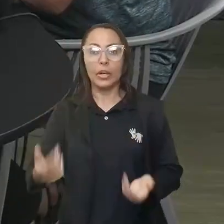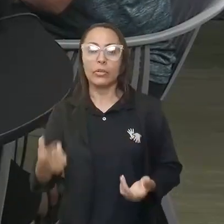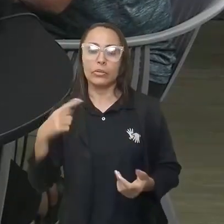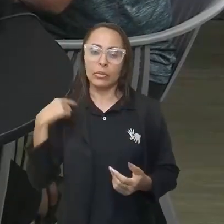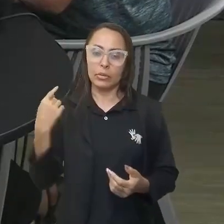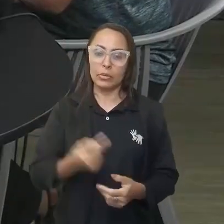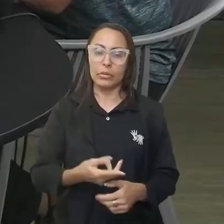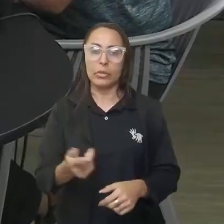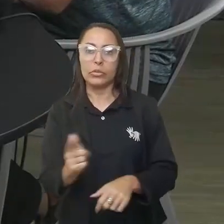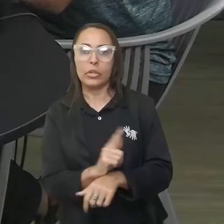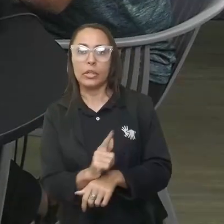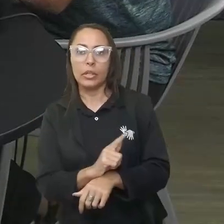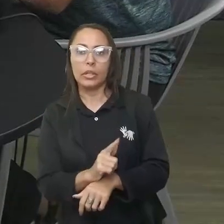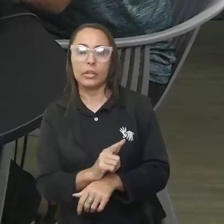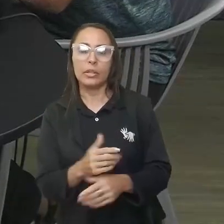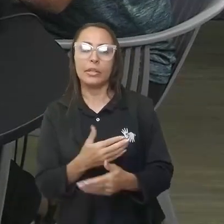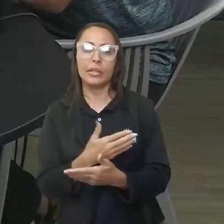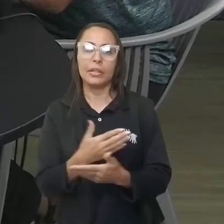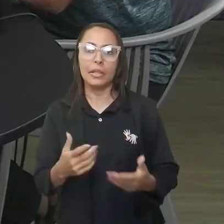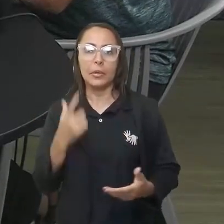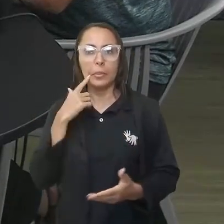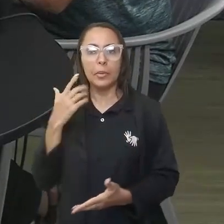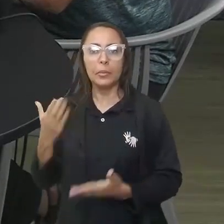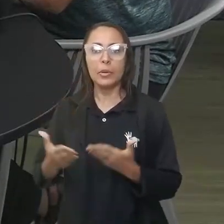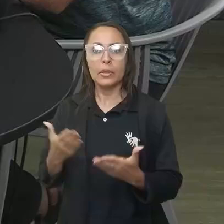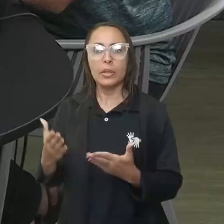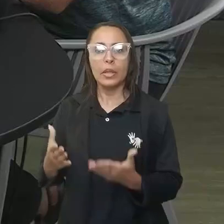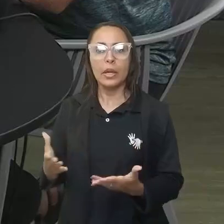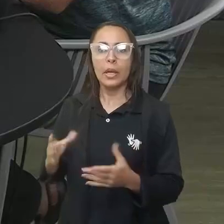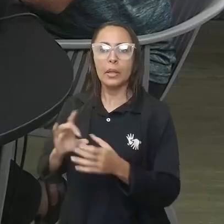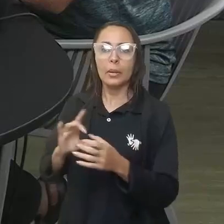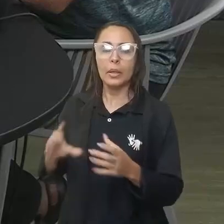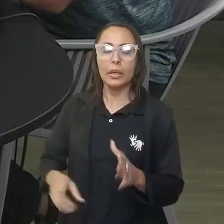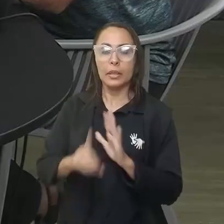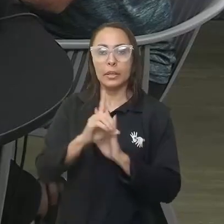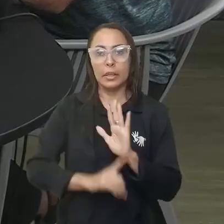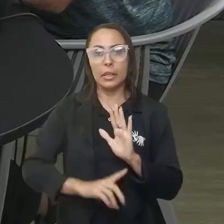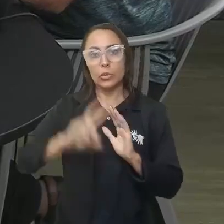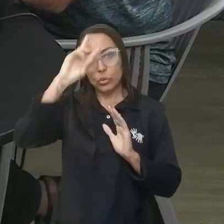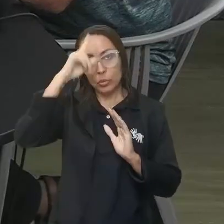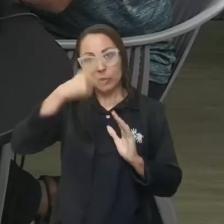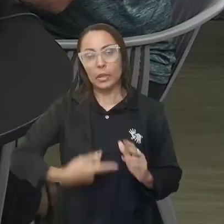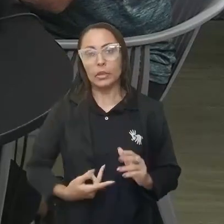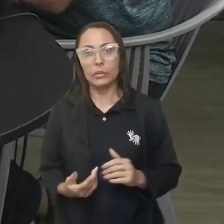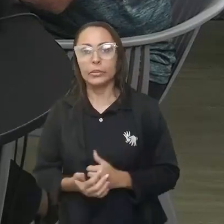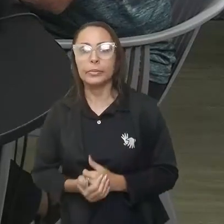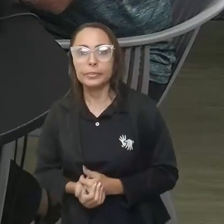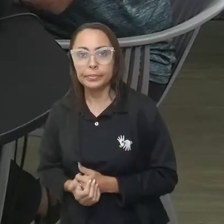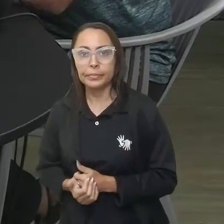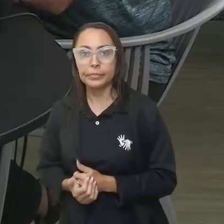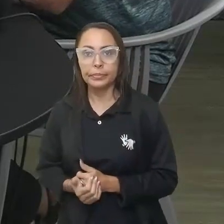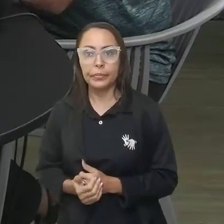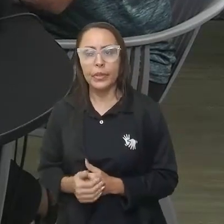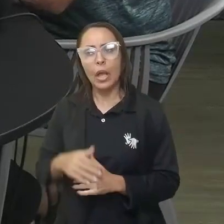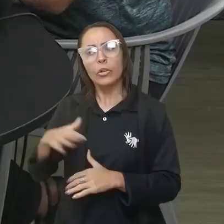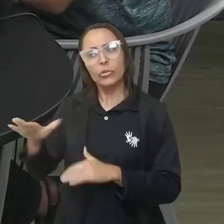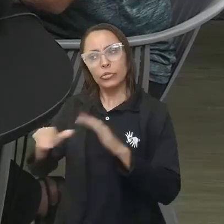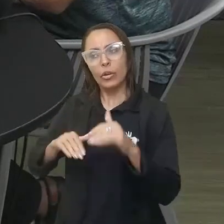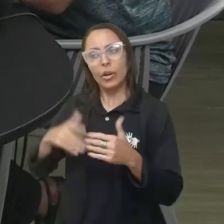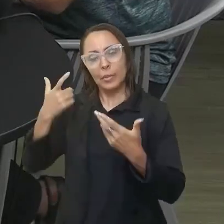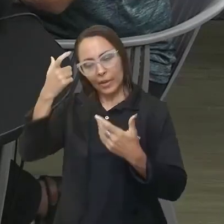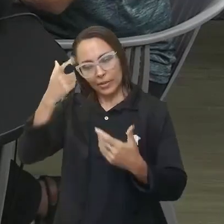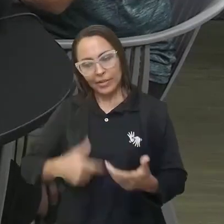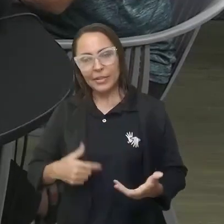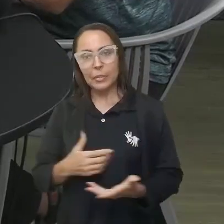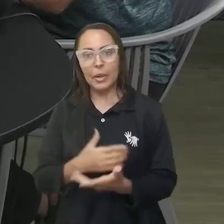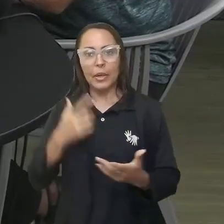gerente Cledson de Lima, que proporcionou isso lá da Gerência de Direitos Humanos da Secretaria da Educação. Chamem a gente mais, bota